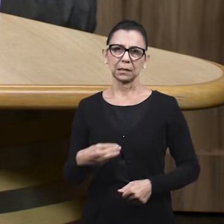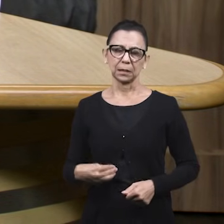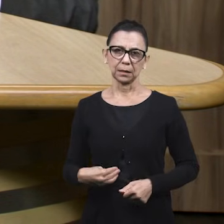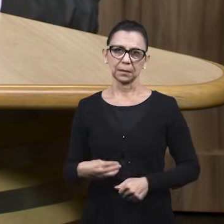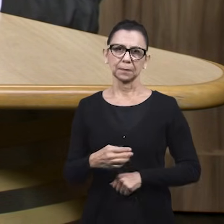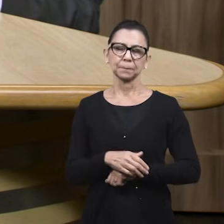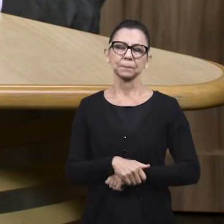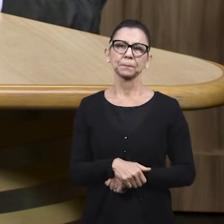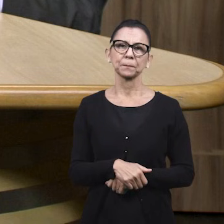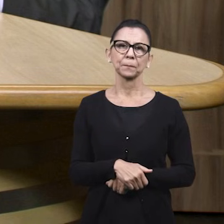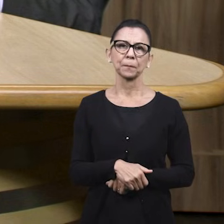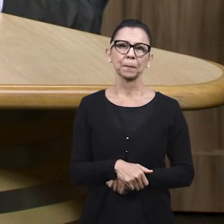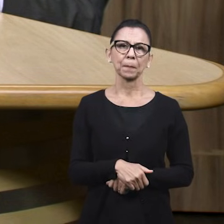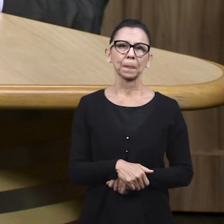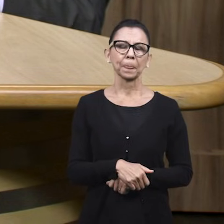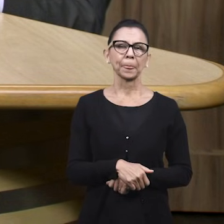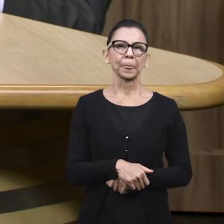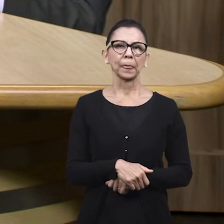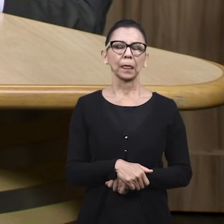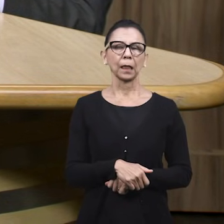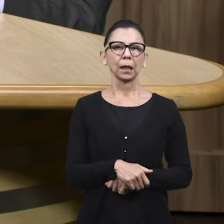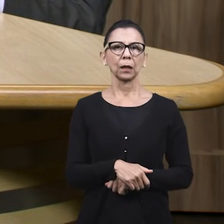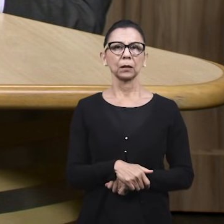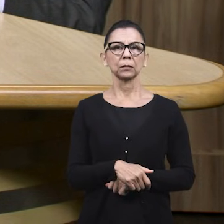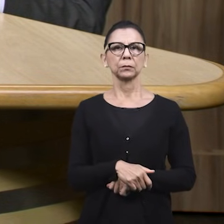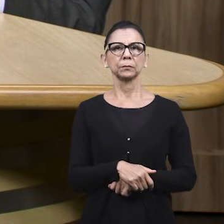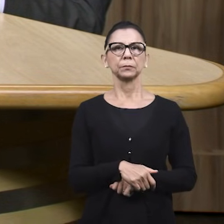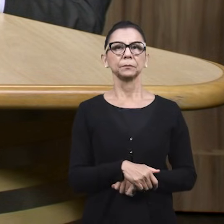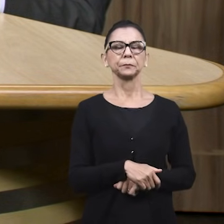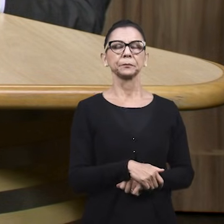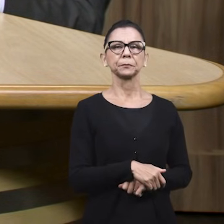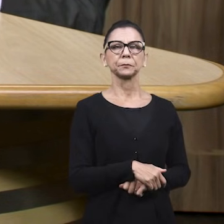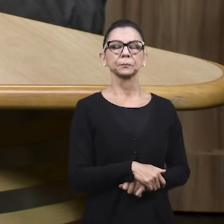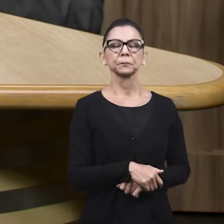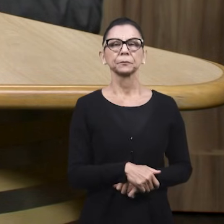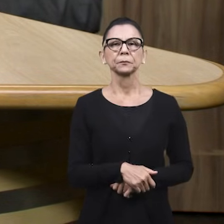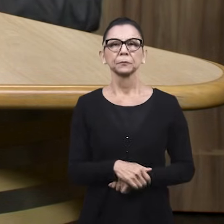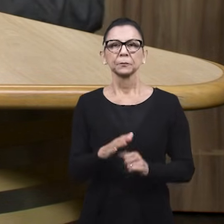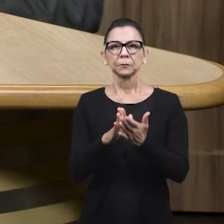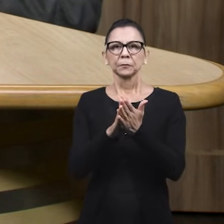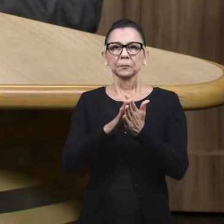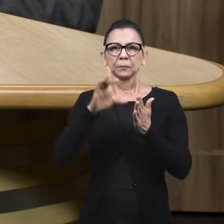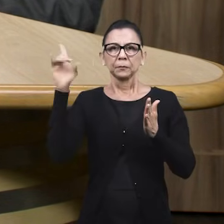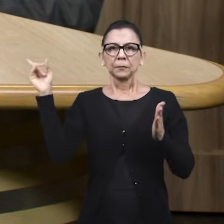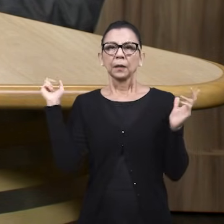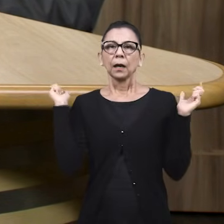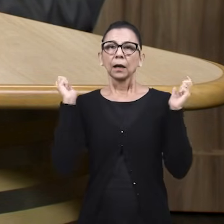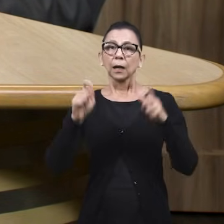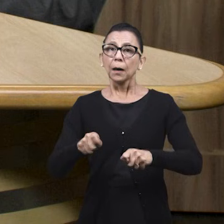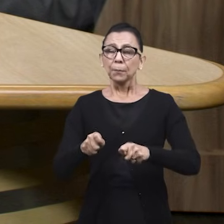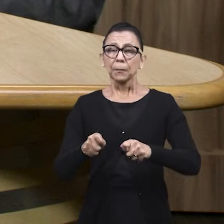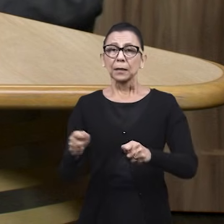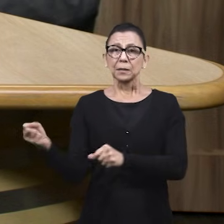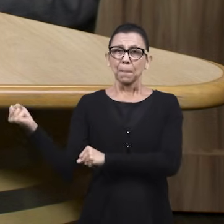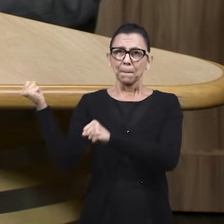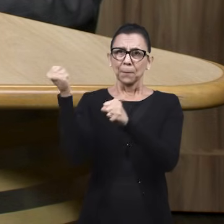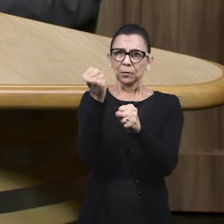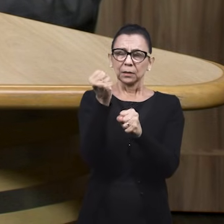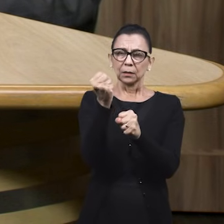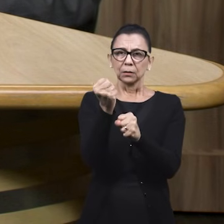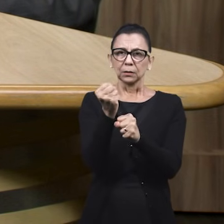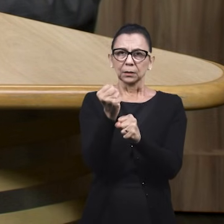de Deus. Mas então a palavra de Deus, ela é apta